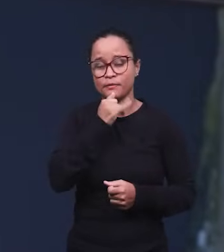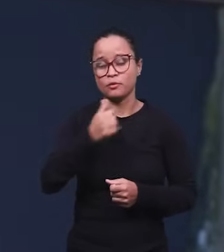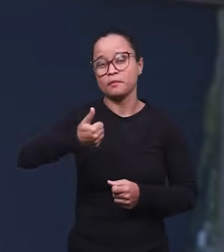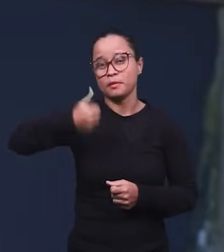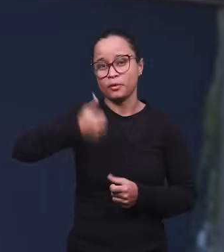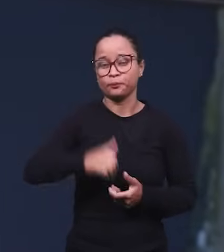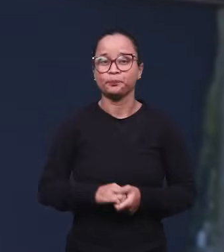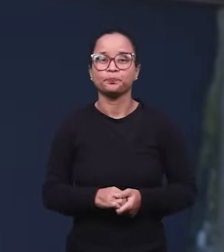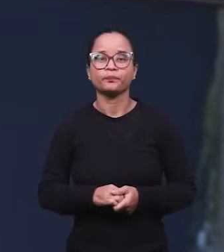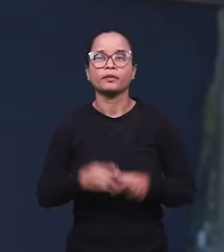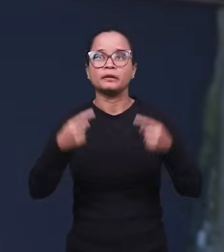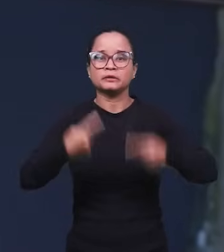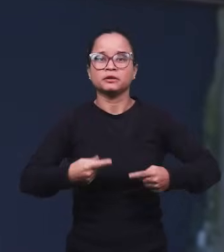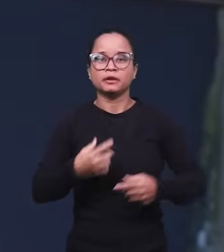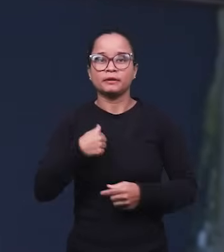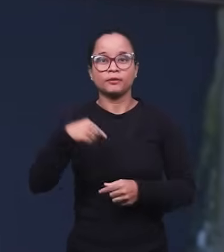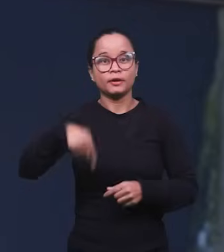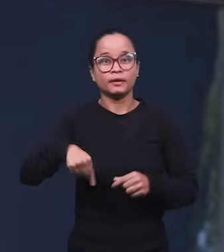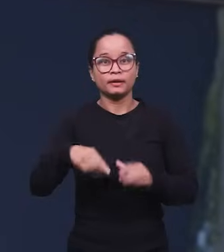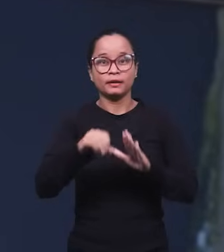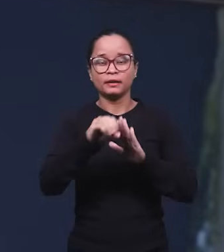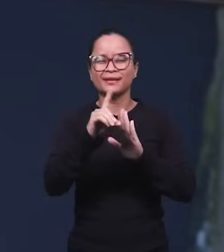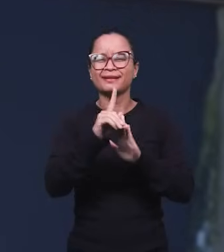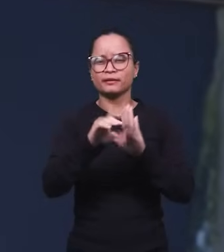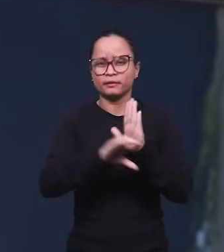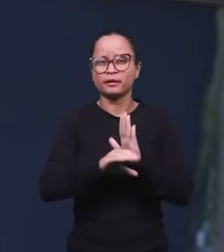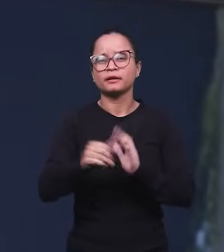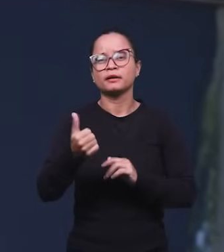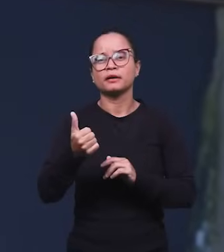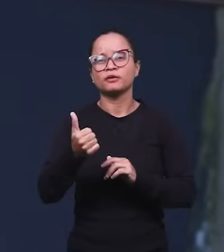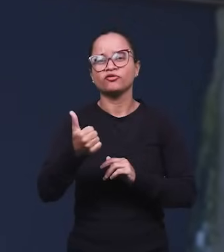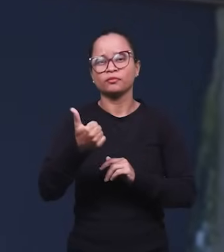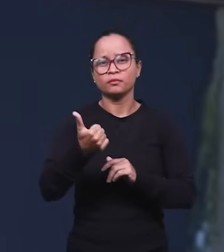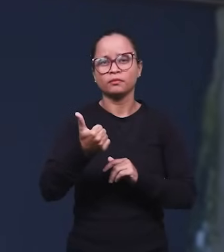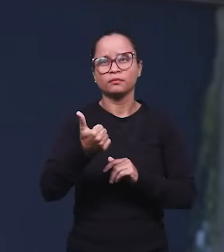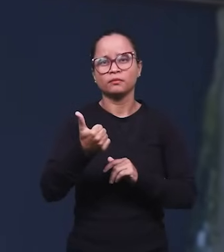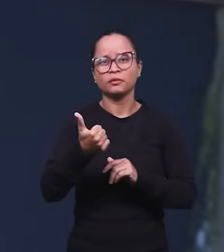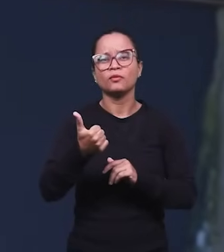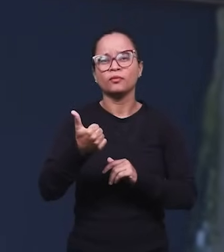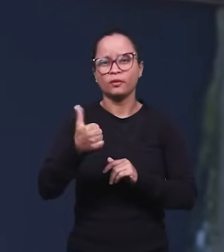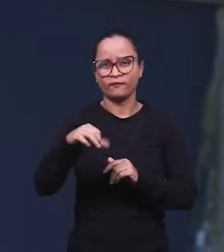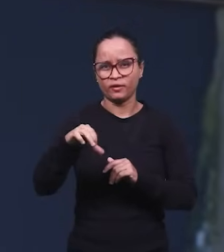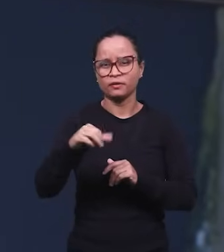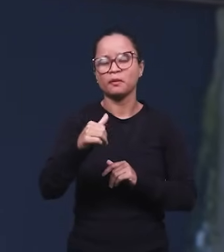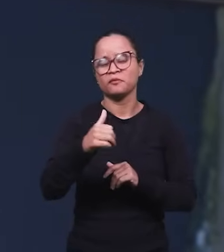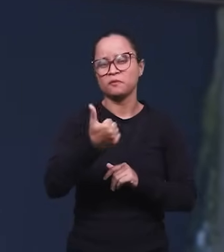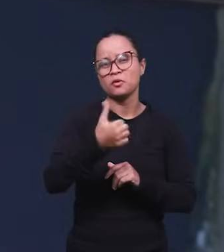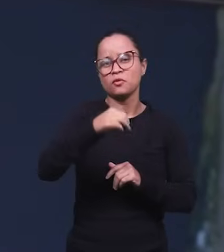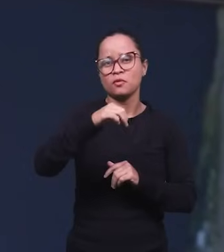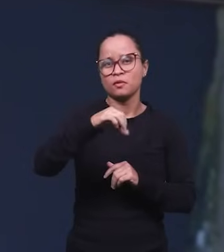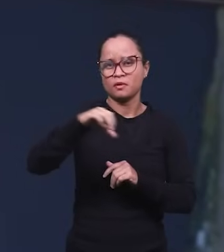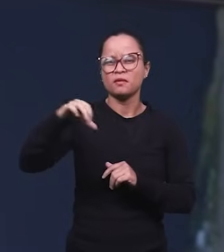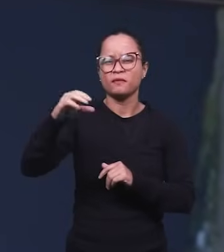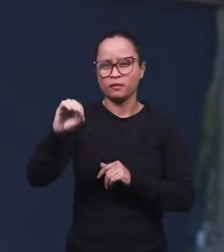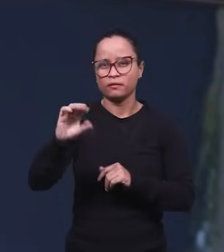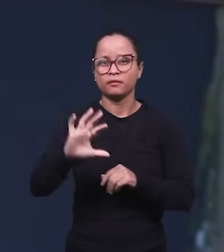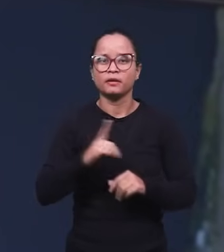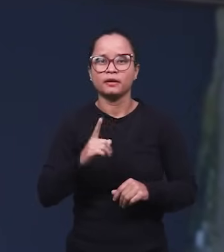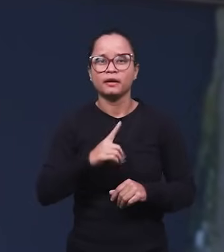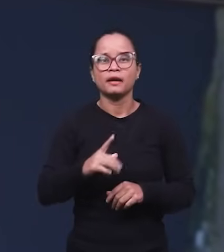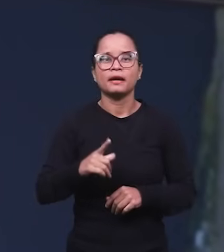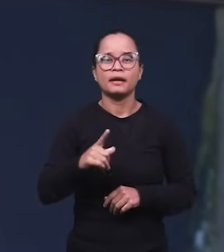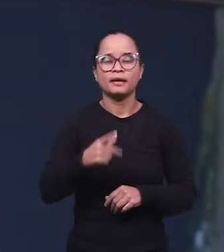foi quando nós recebemos aqui, na década de 90, bem no início, um grupo de pastores da